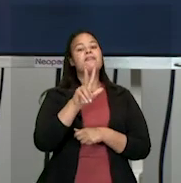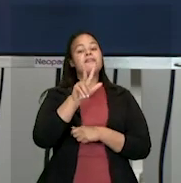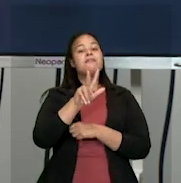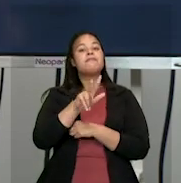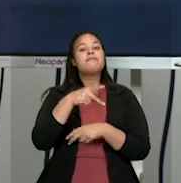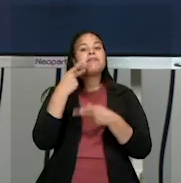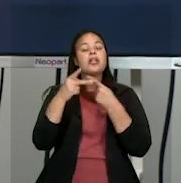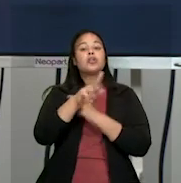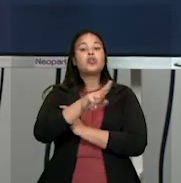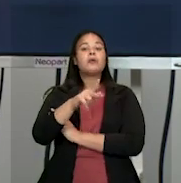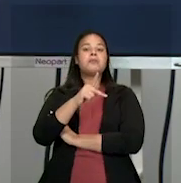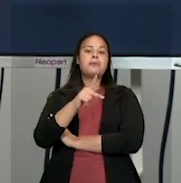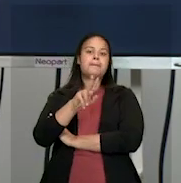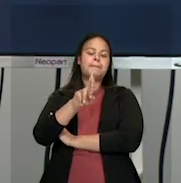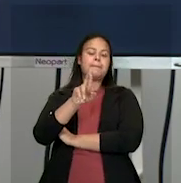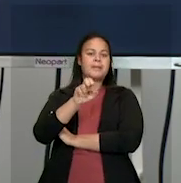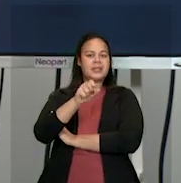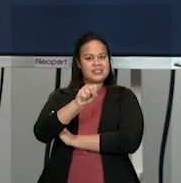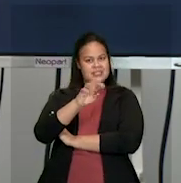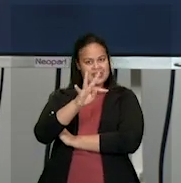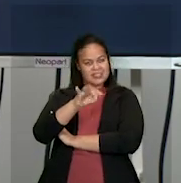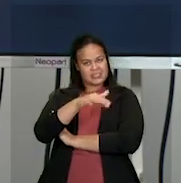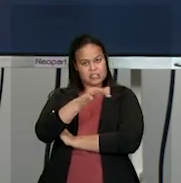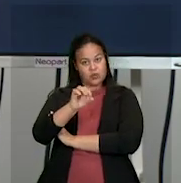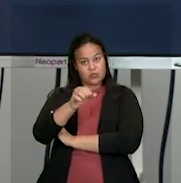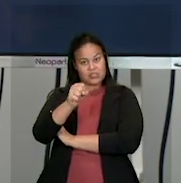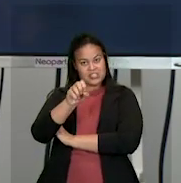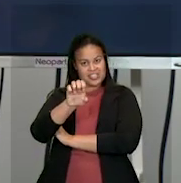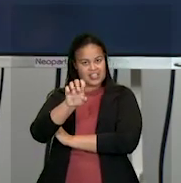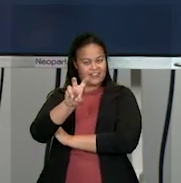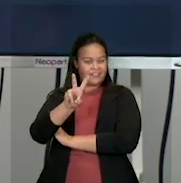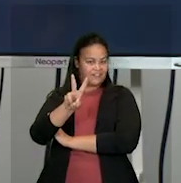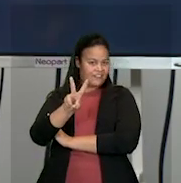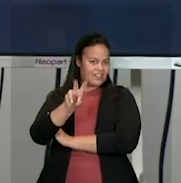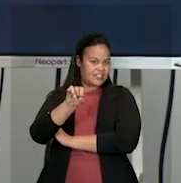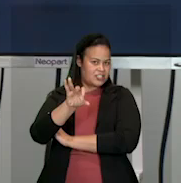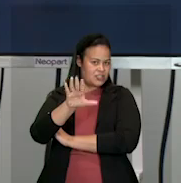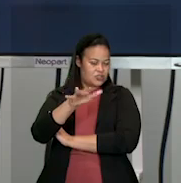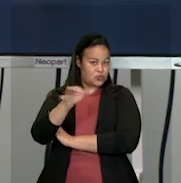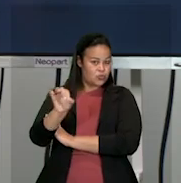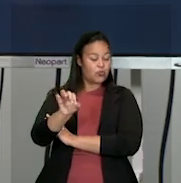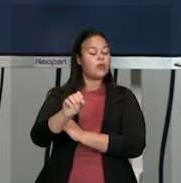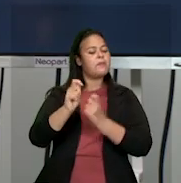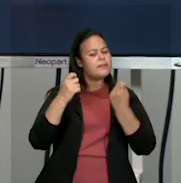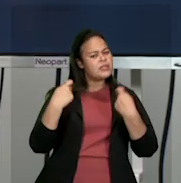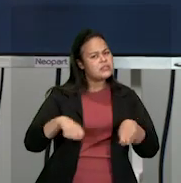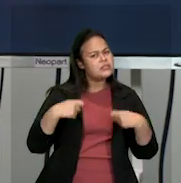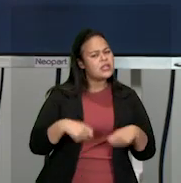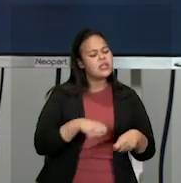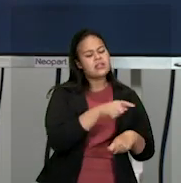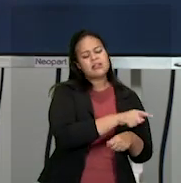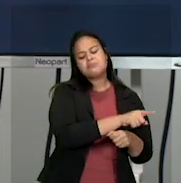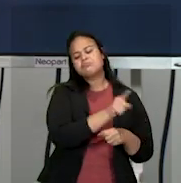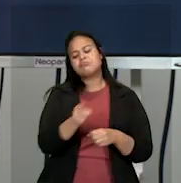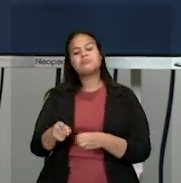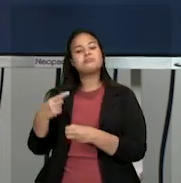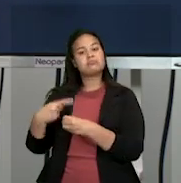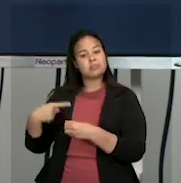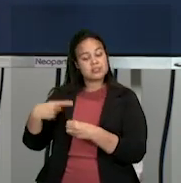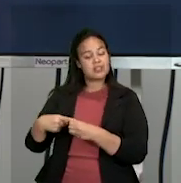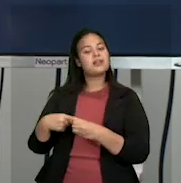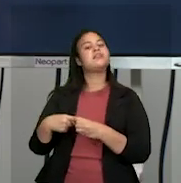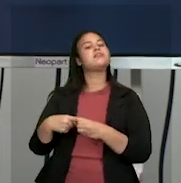prestação de serviços. Isso também está concentrado na cidade. E as pessoas do campo vão precisar desses serviços